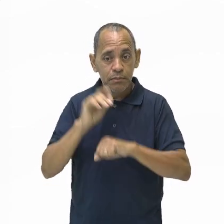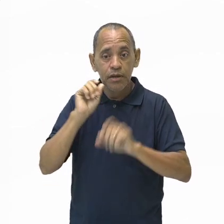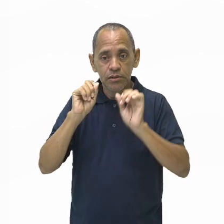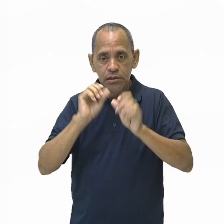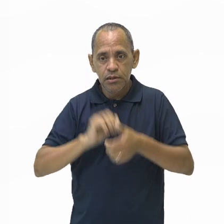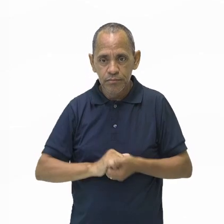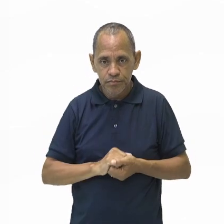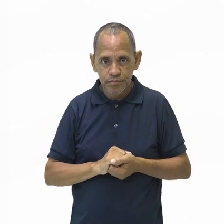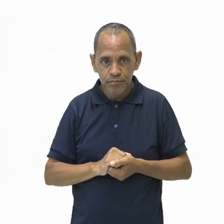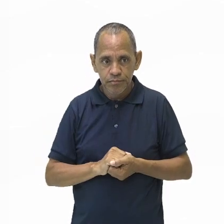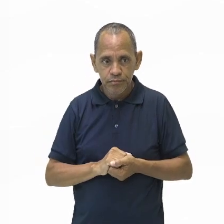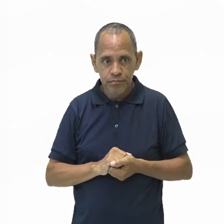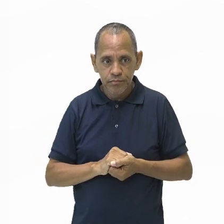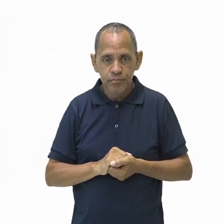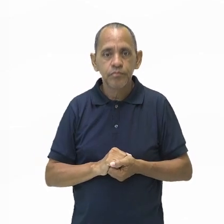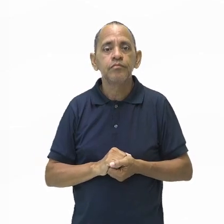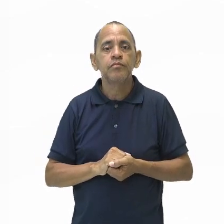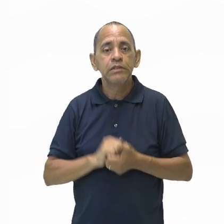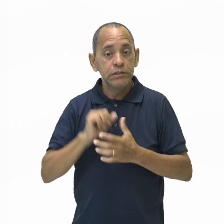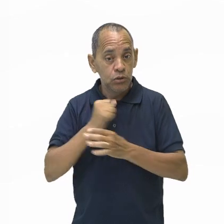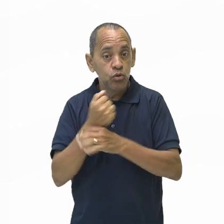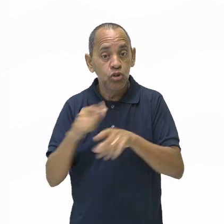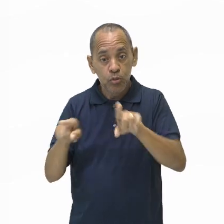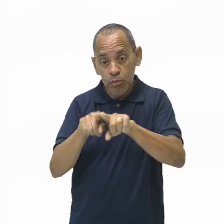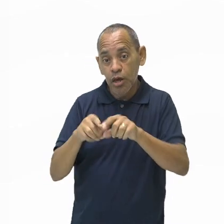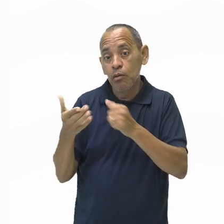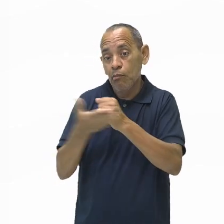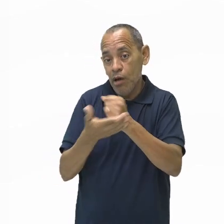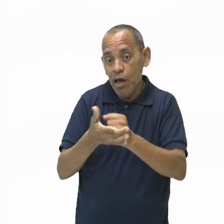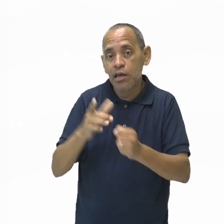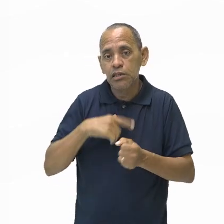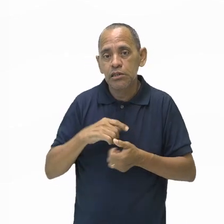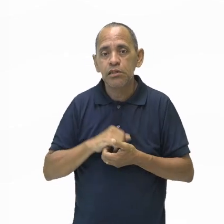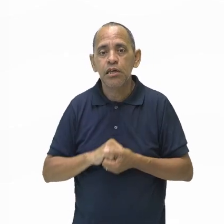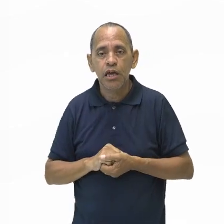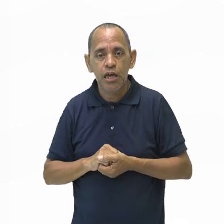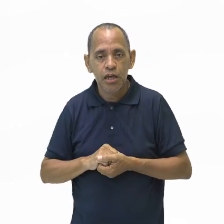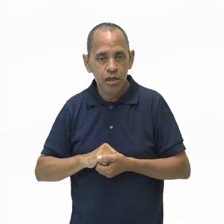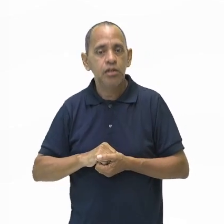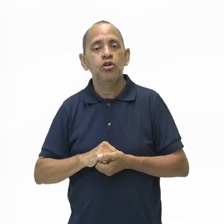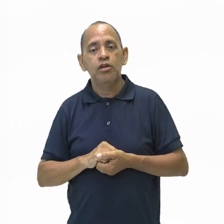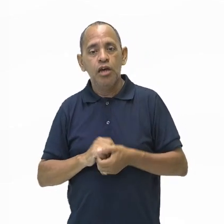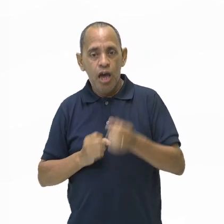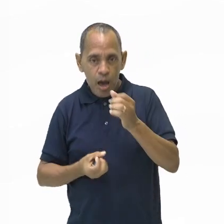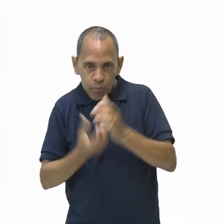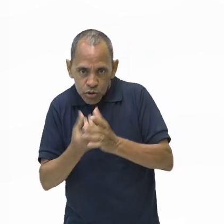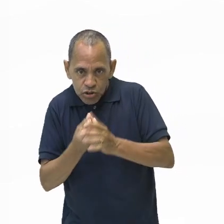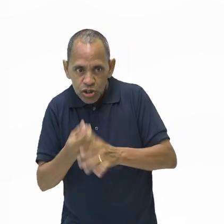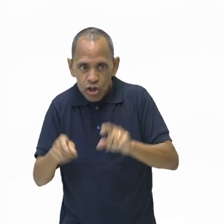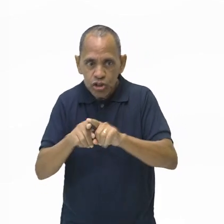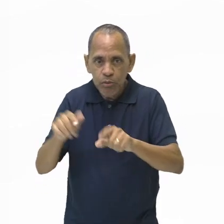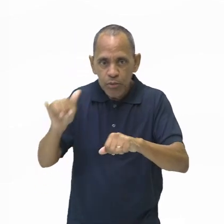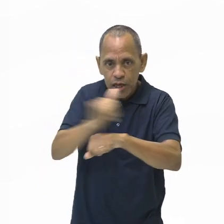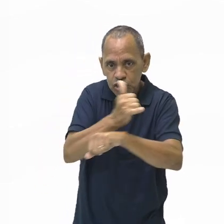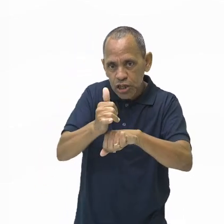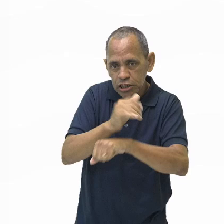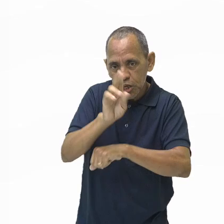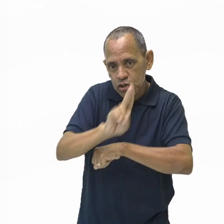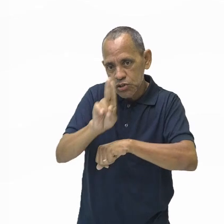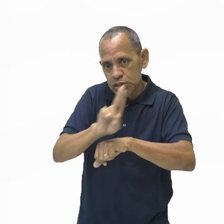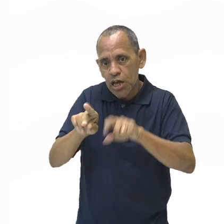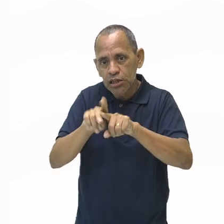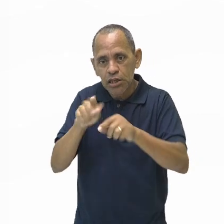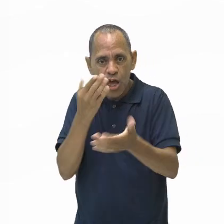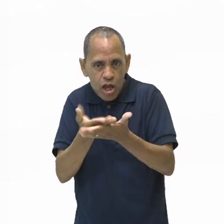possíveis. O trabalho supracitado foi tão bem executado que os efeitos especiais de Interestelar ajudaram a comunidade científica a estudar